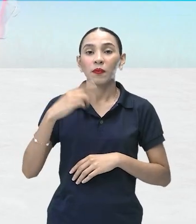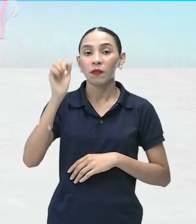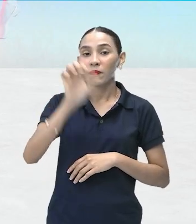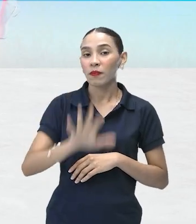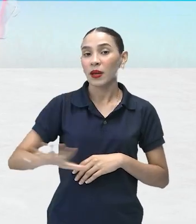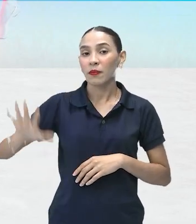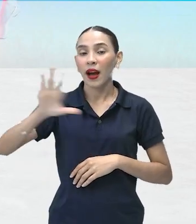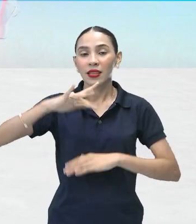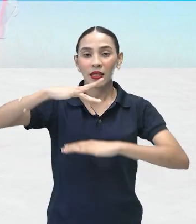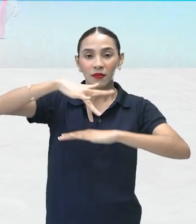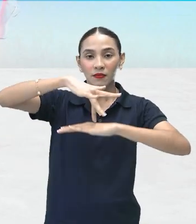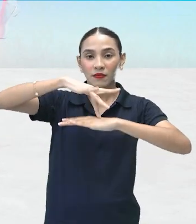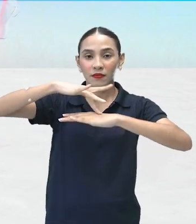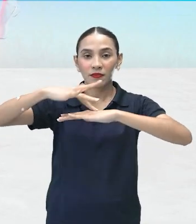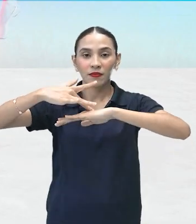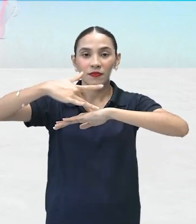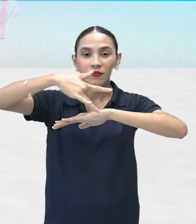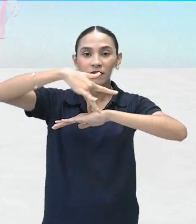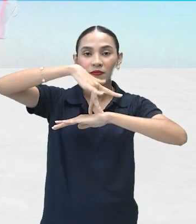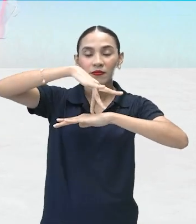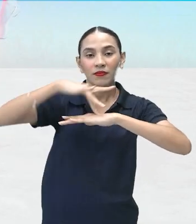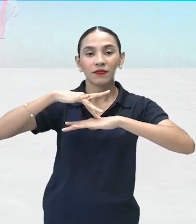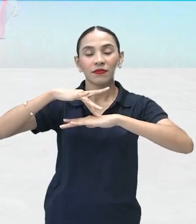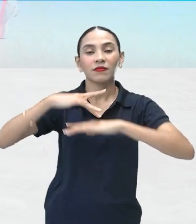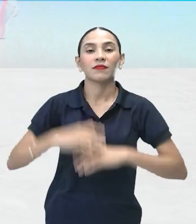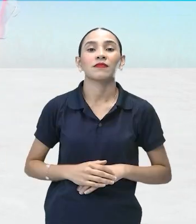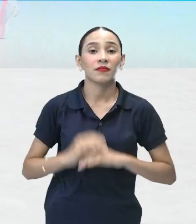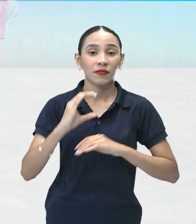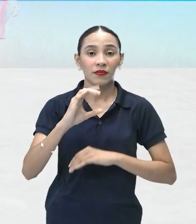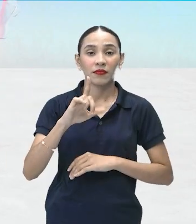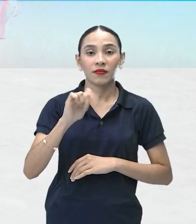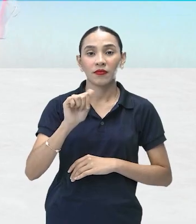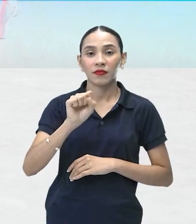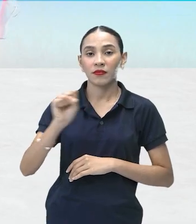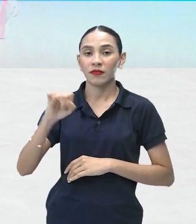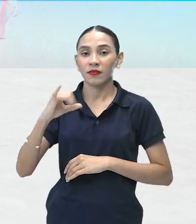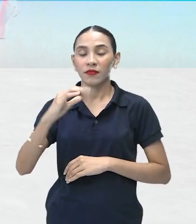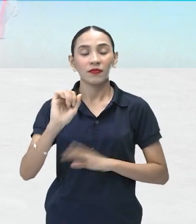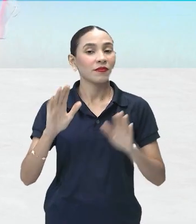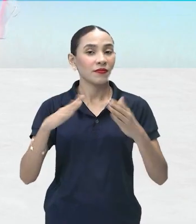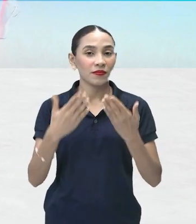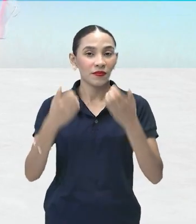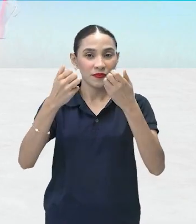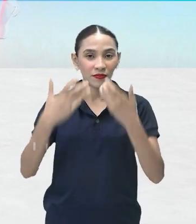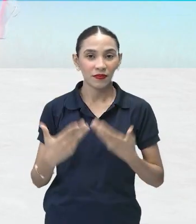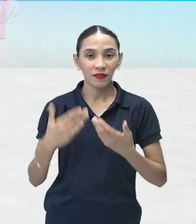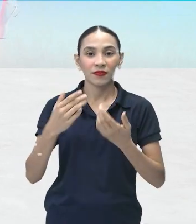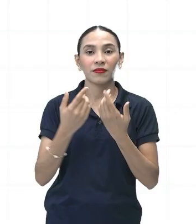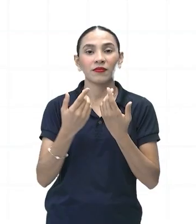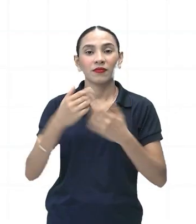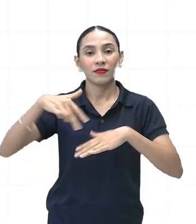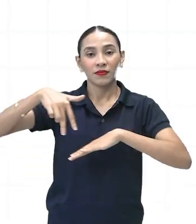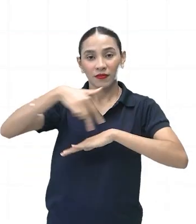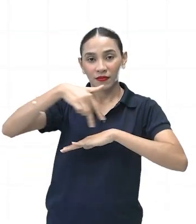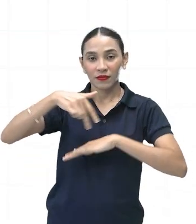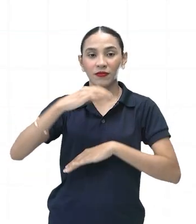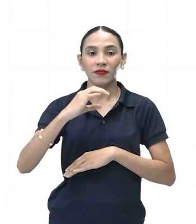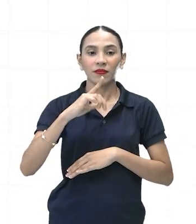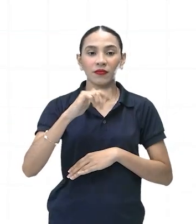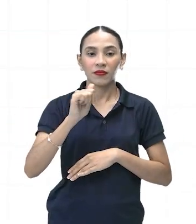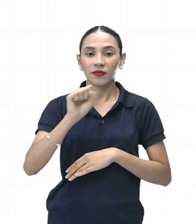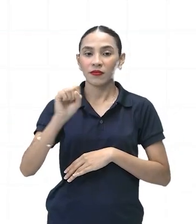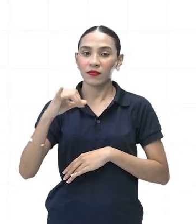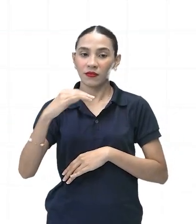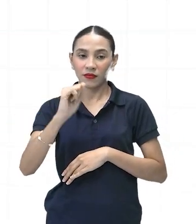o quê? De uma bailarina clássica. Então, vamos falar um pouquinho sobre a dança clássica? Vamos lá? Então,